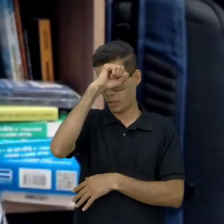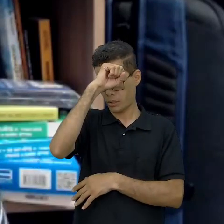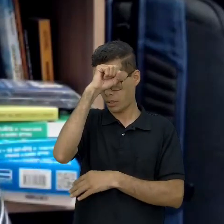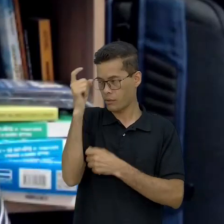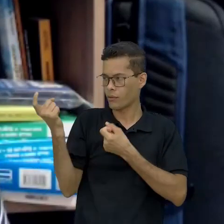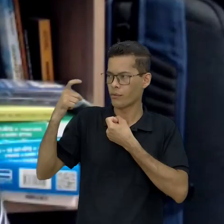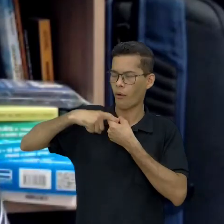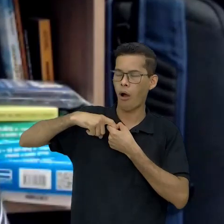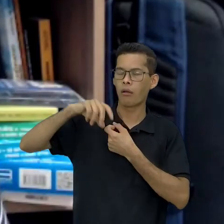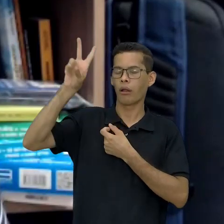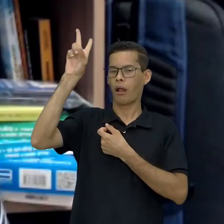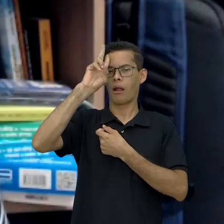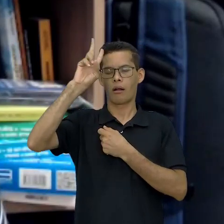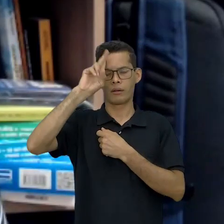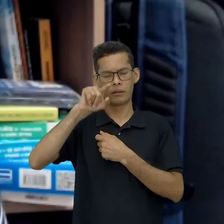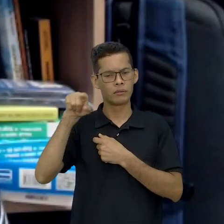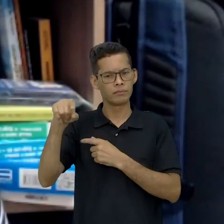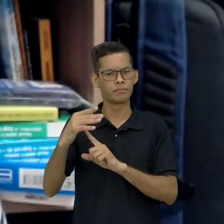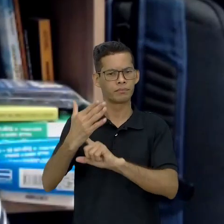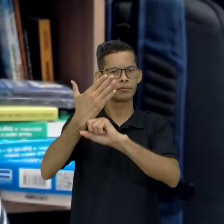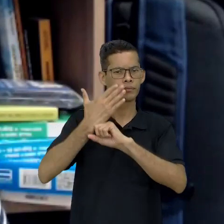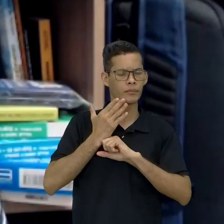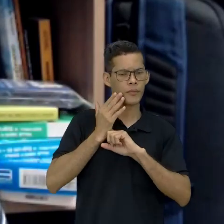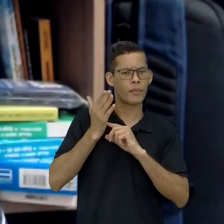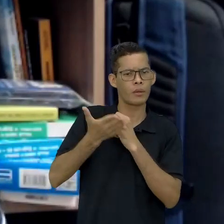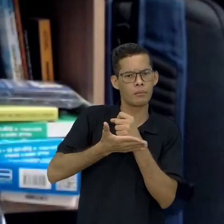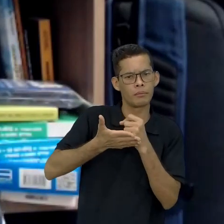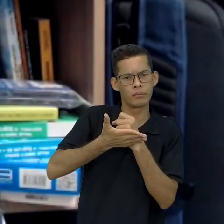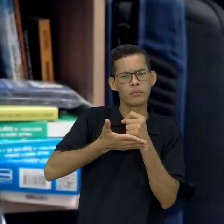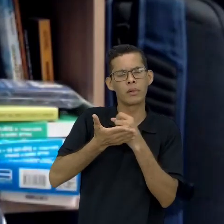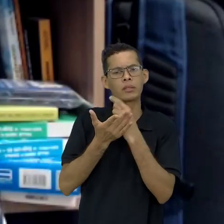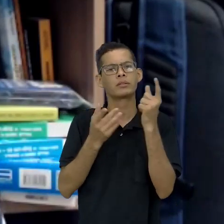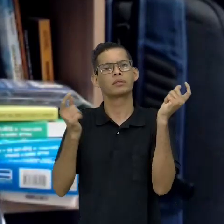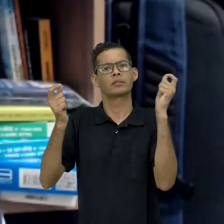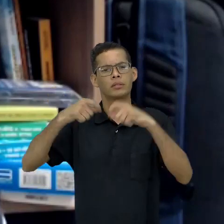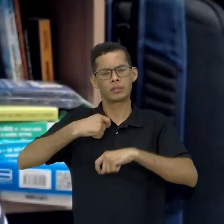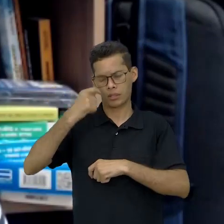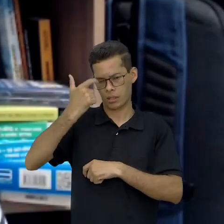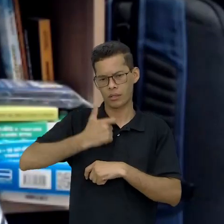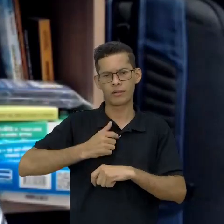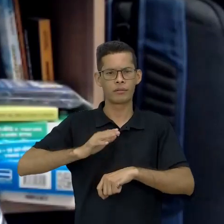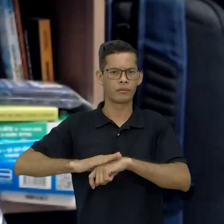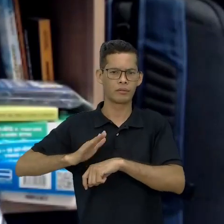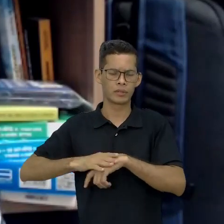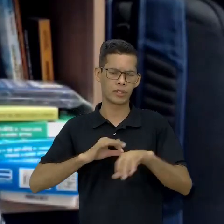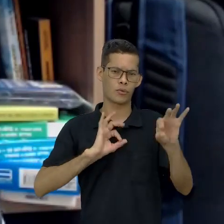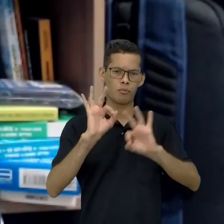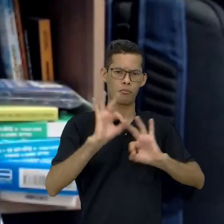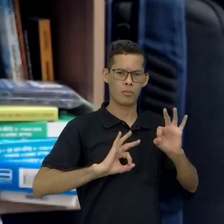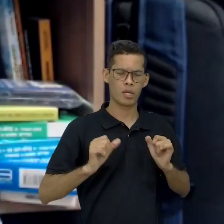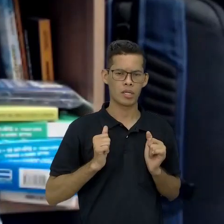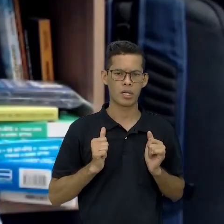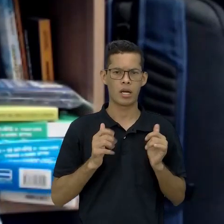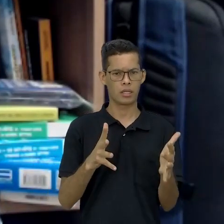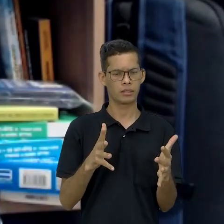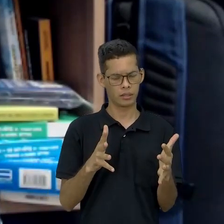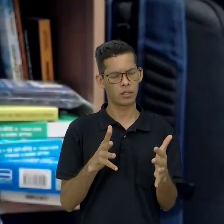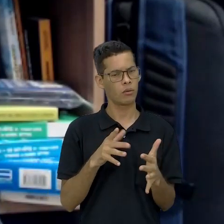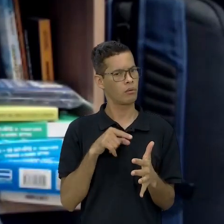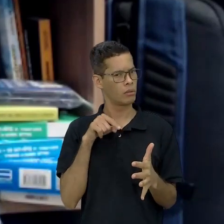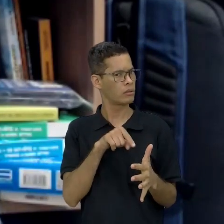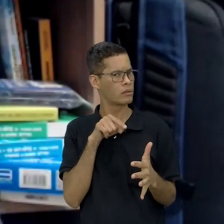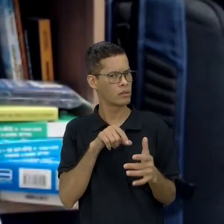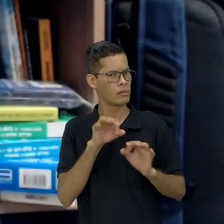que esses conceitos e conteúdos sirvam de base para que eu possa traçar um plano de ação, e esse plano